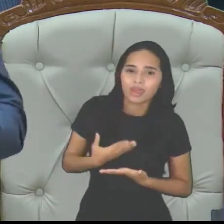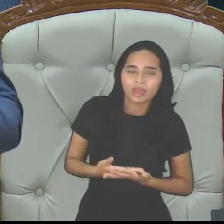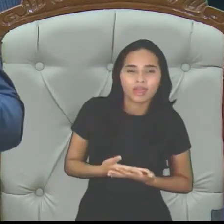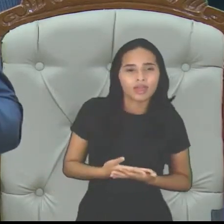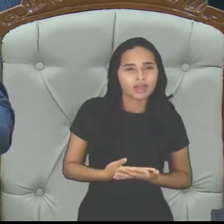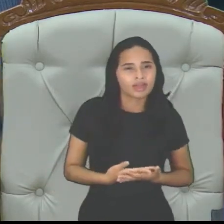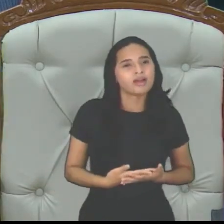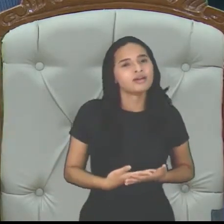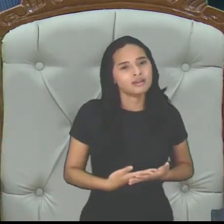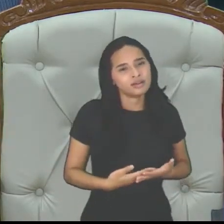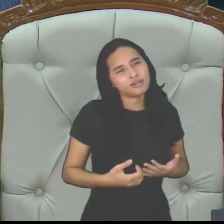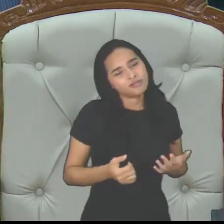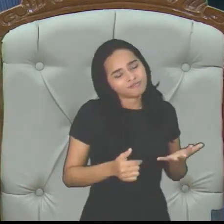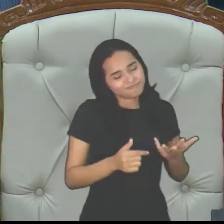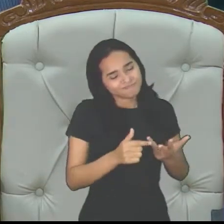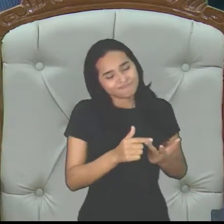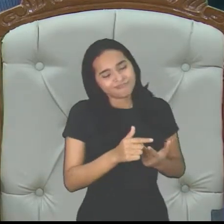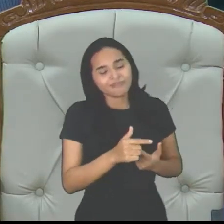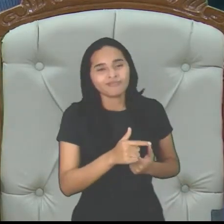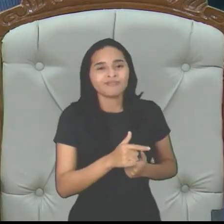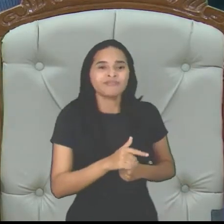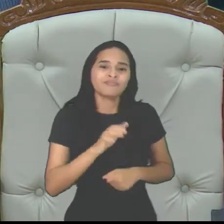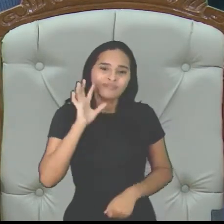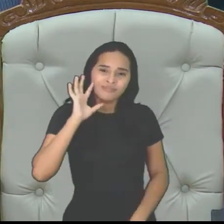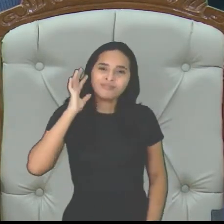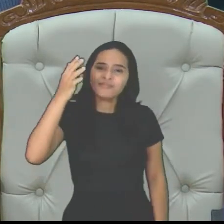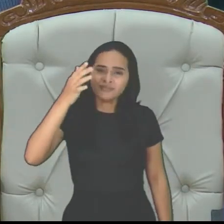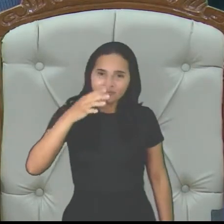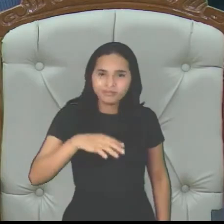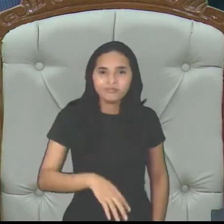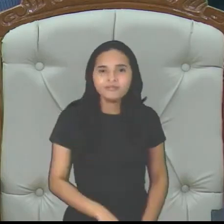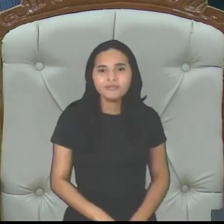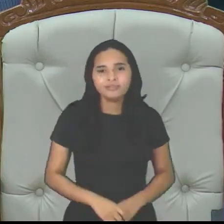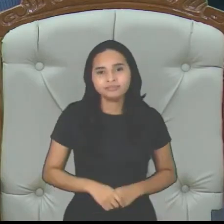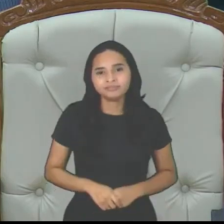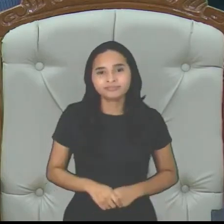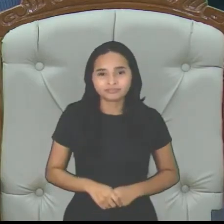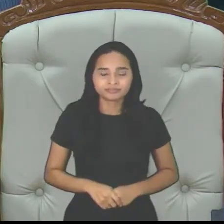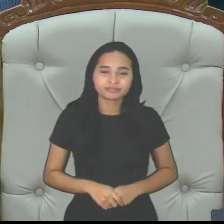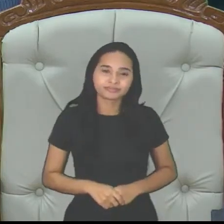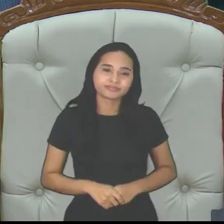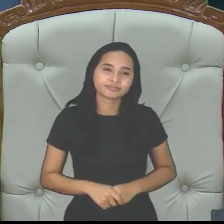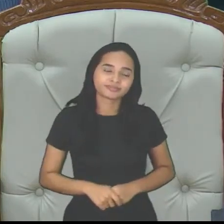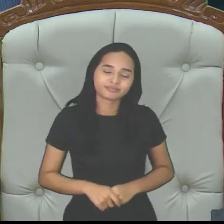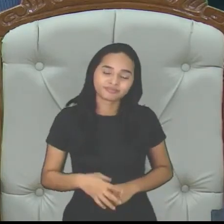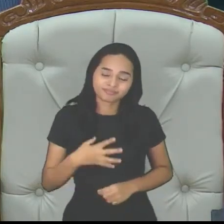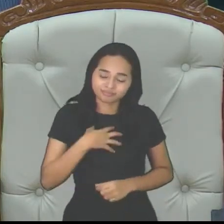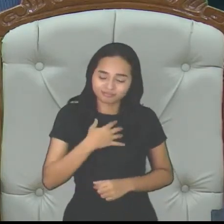com tantas coisas que estão acontecendo. E tristes por isso.